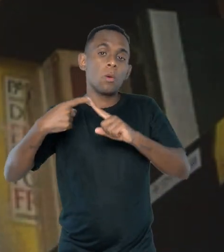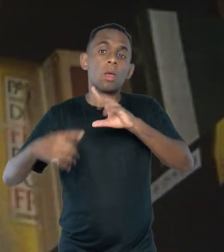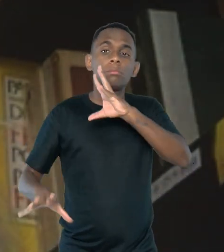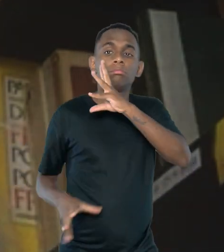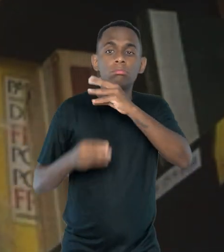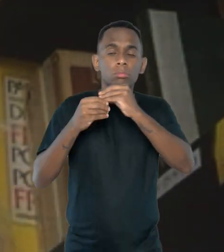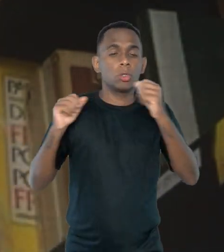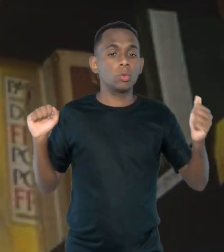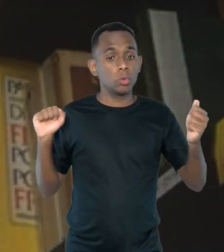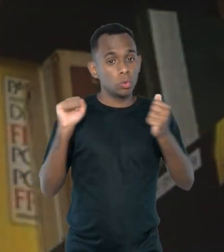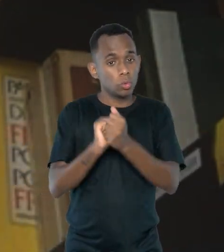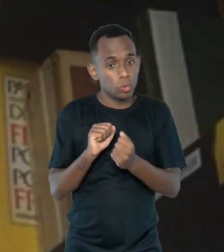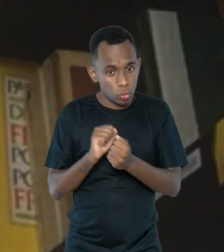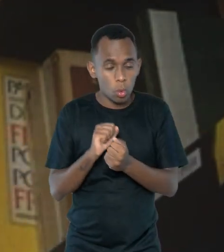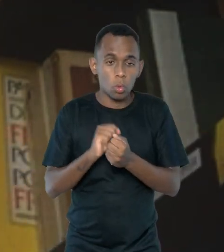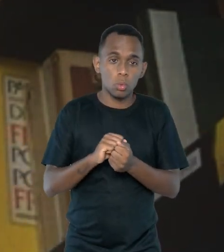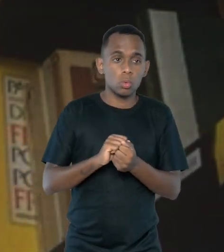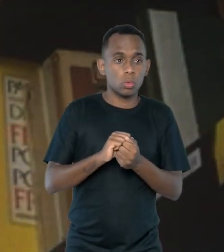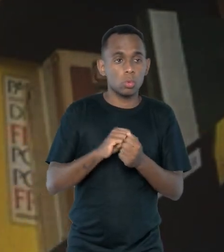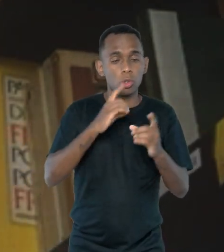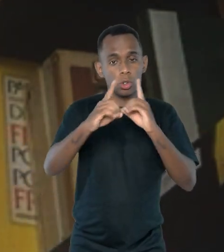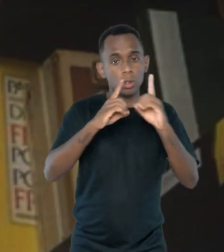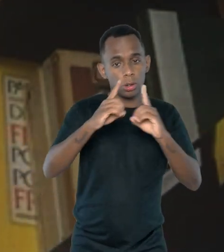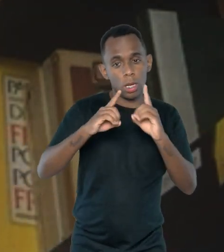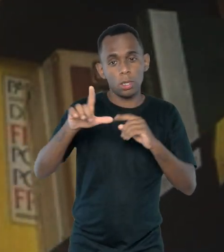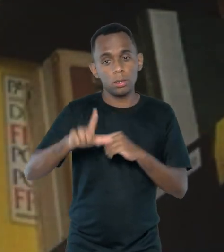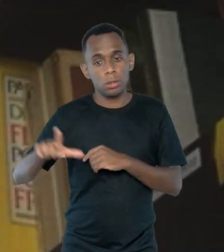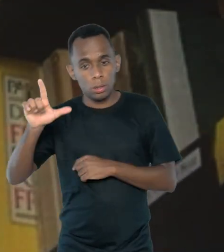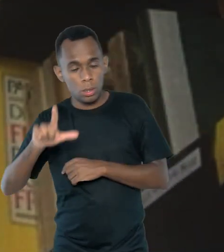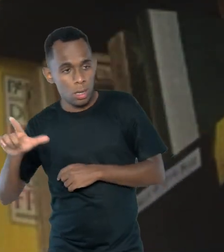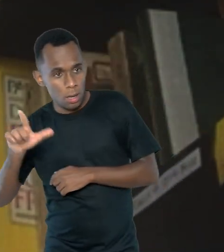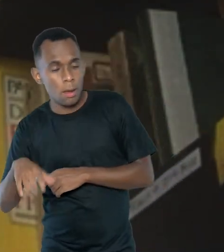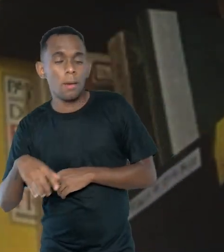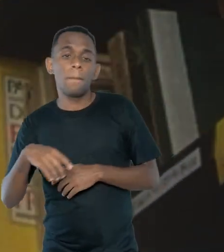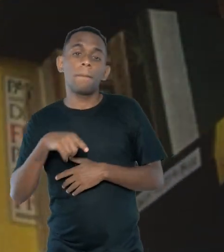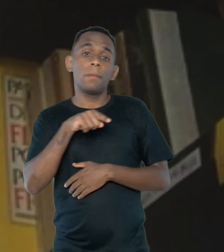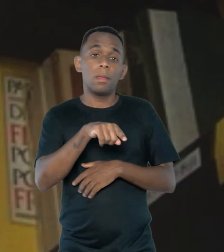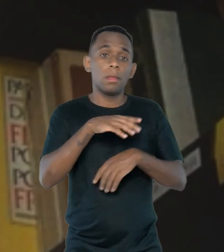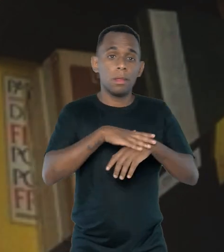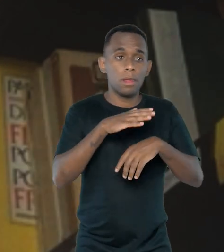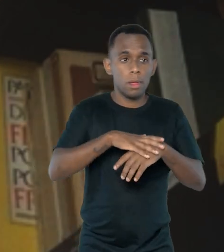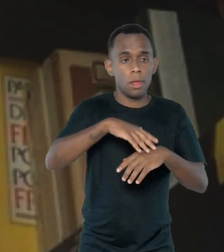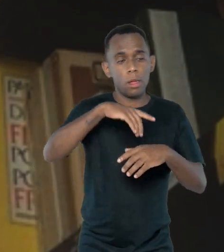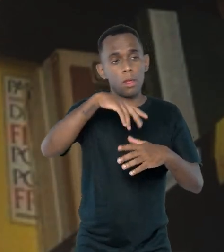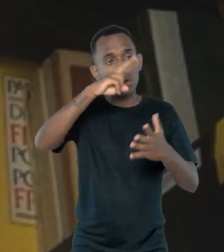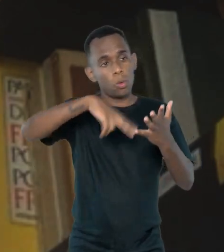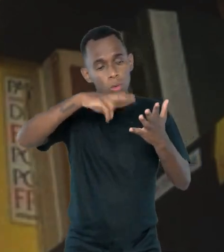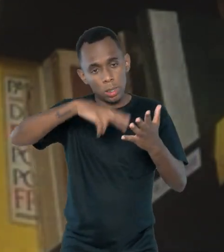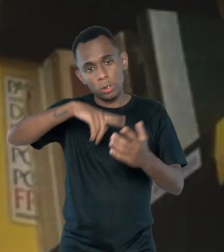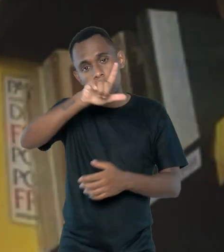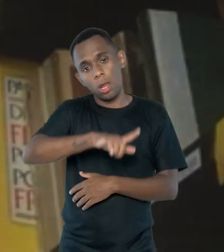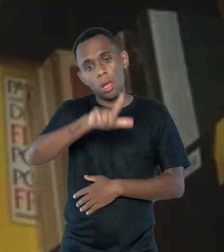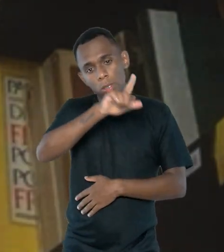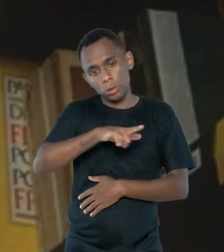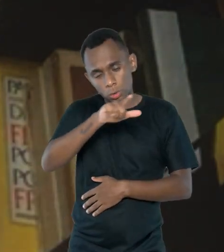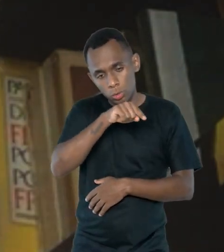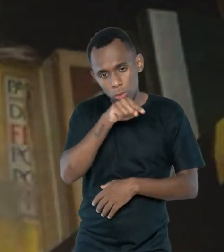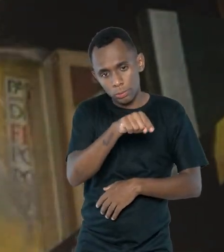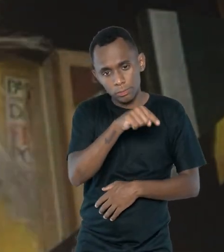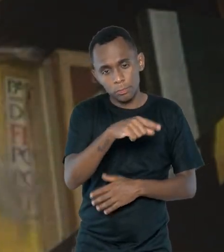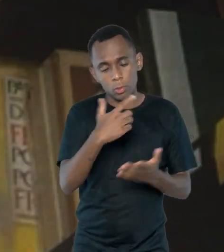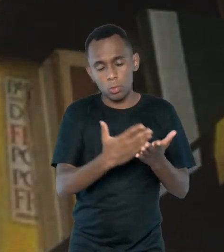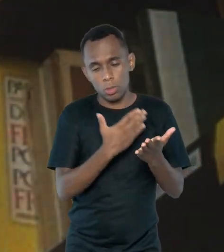complementa o PNLD de livro didático. Que é o PNLL, né? Que é o Plano do Livro e da Leitura, né? O Plano de Livro e